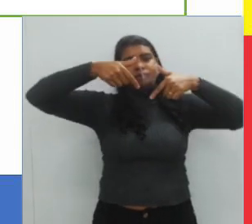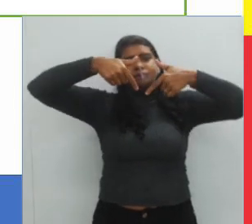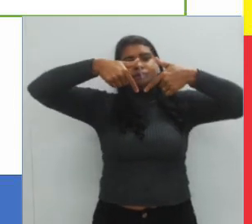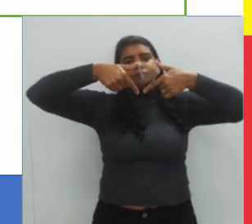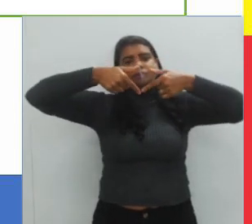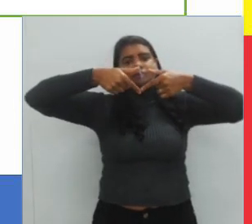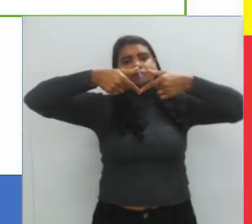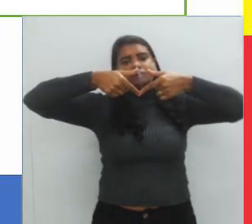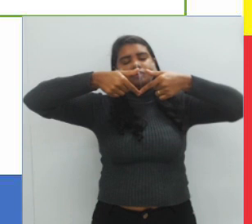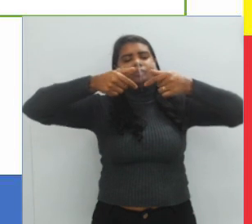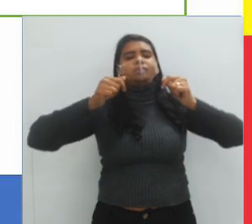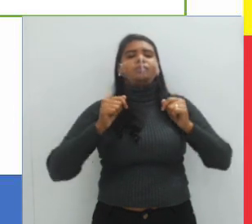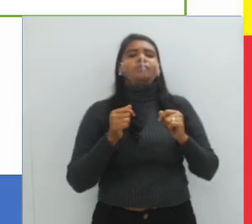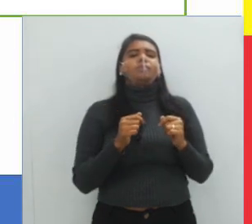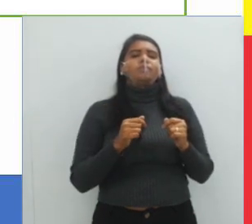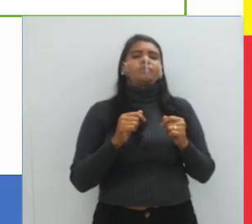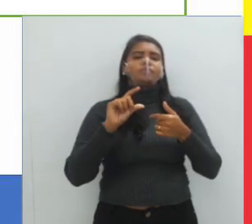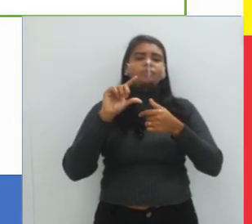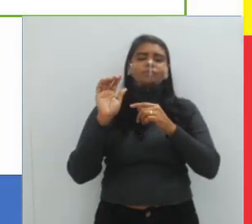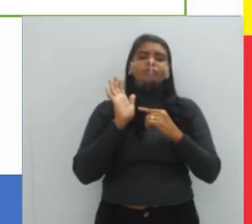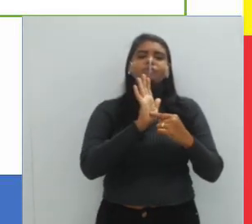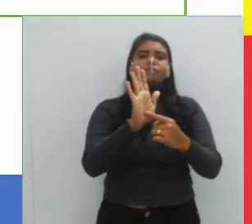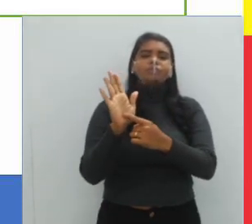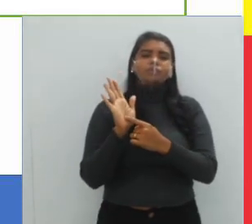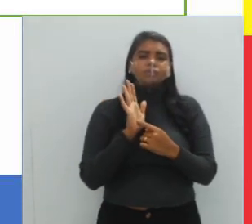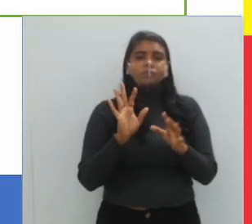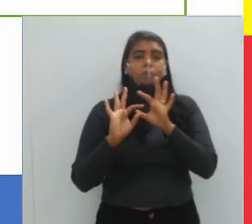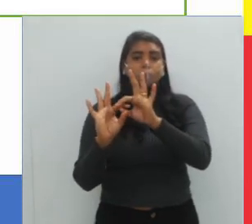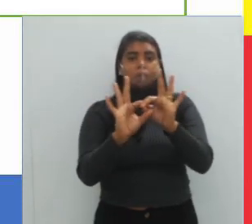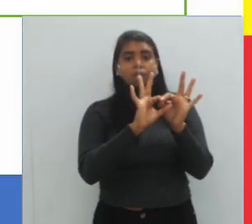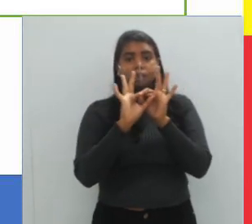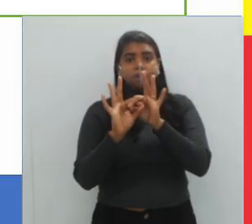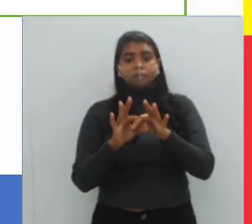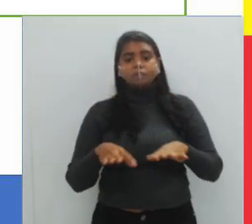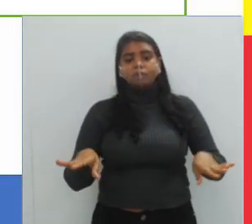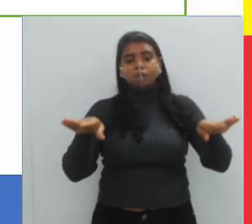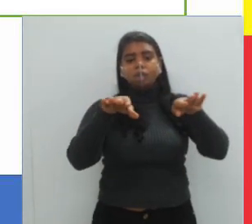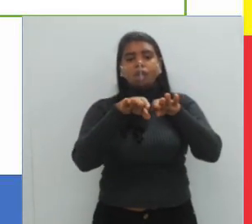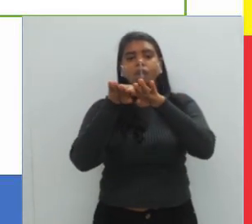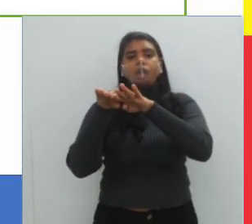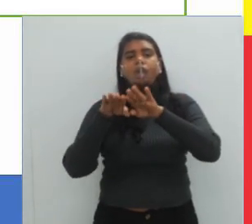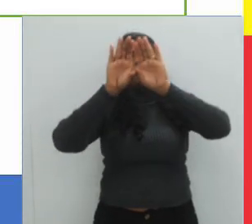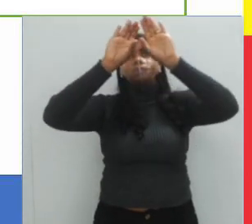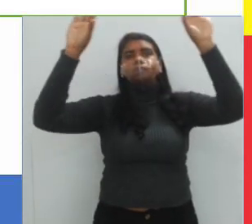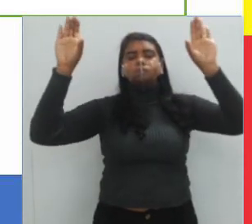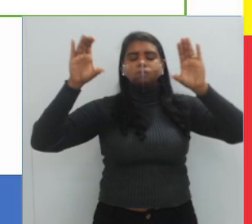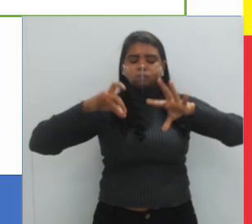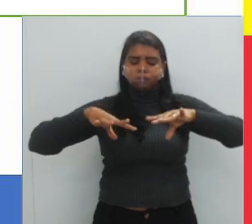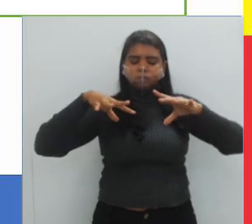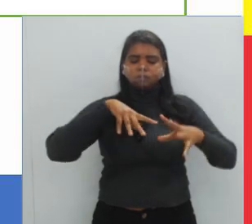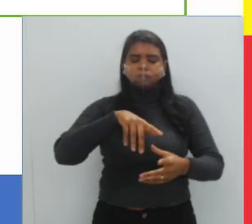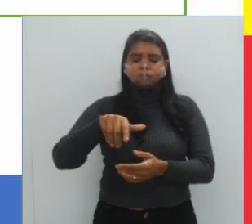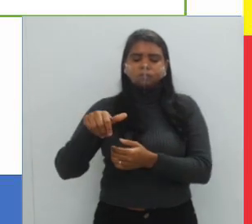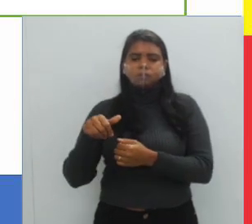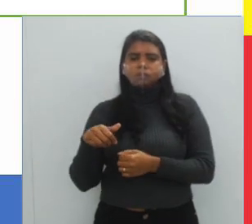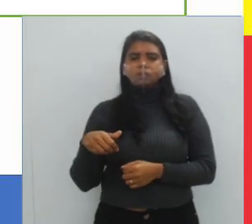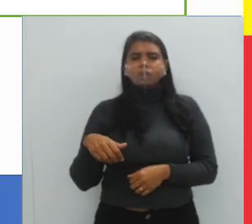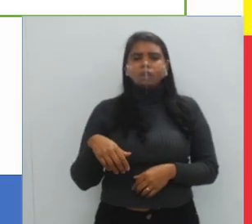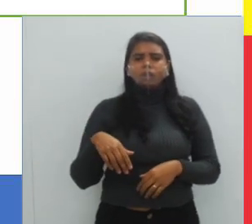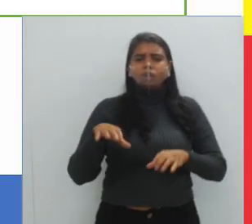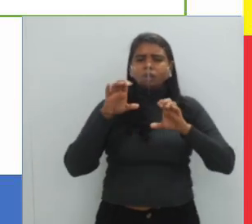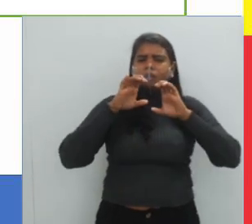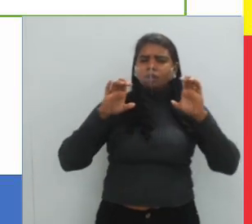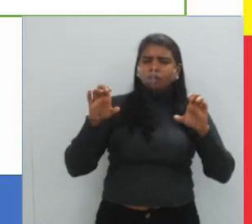para cima e a outra invertida, representando a união ou equilíbrio entre o céu e a terra. Segundo